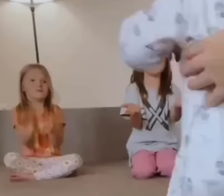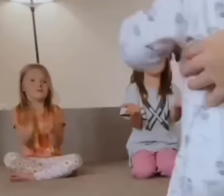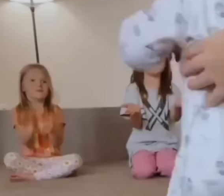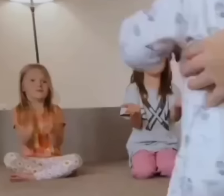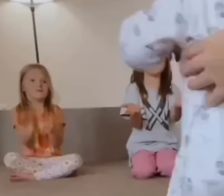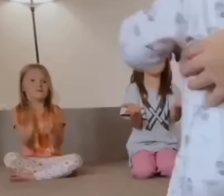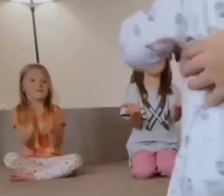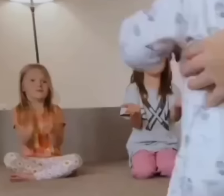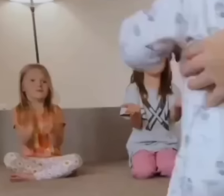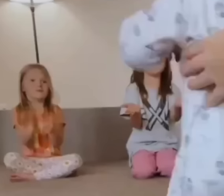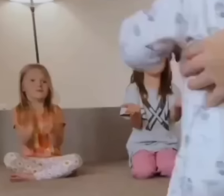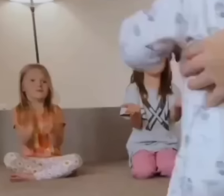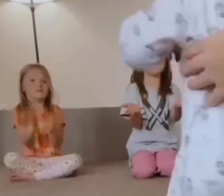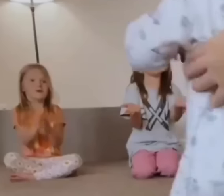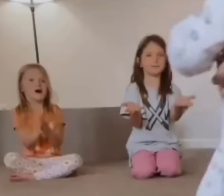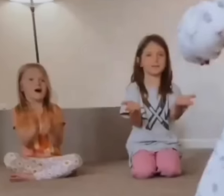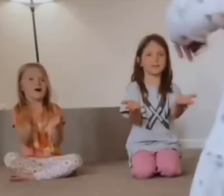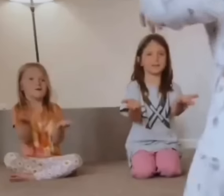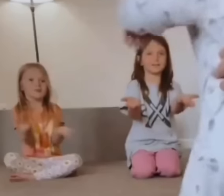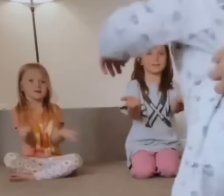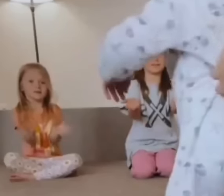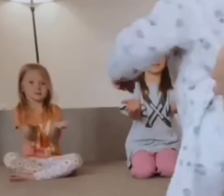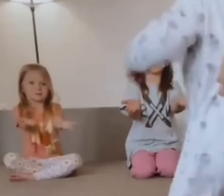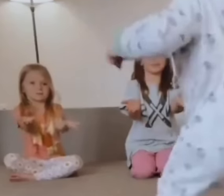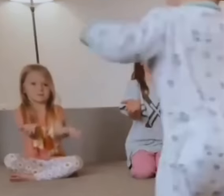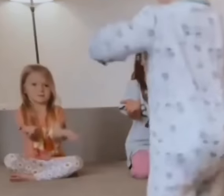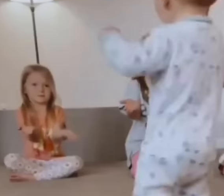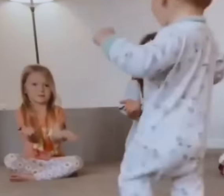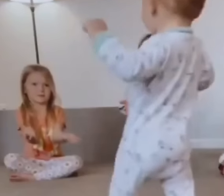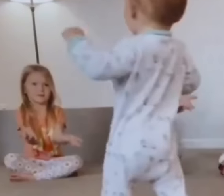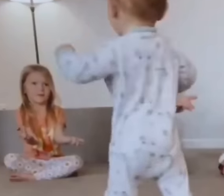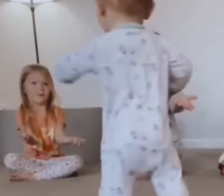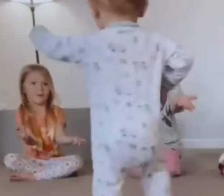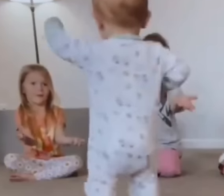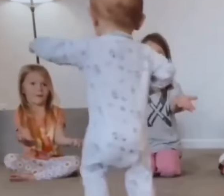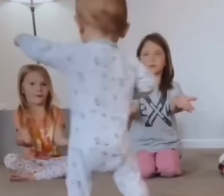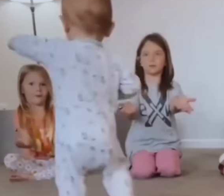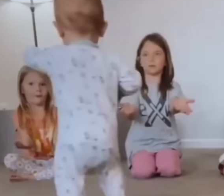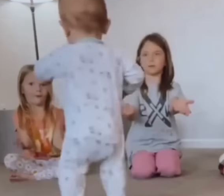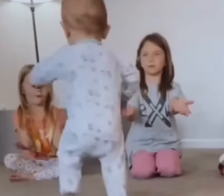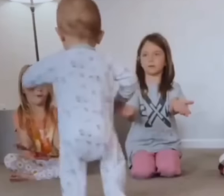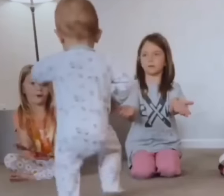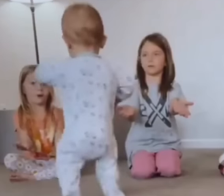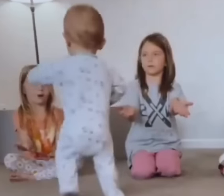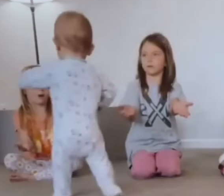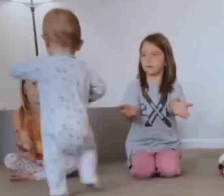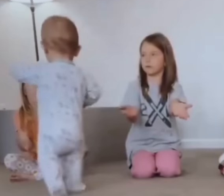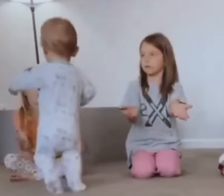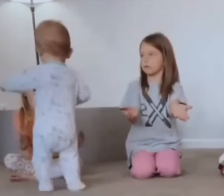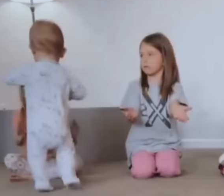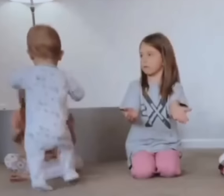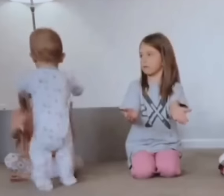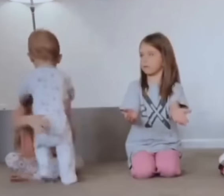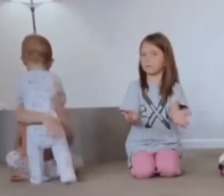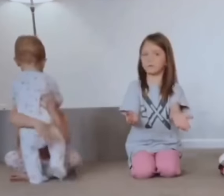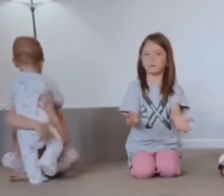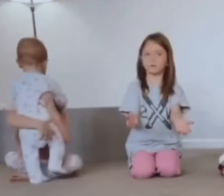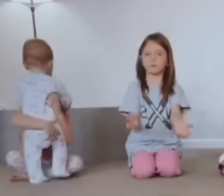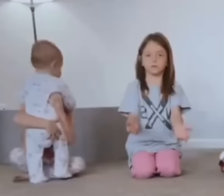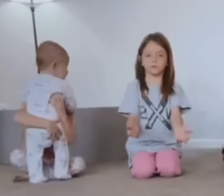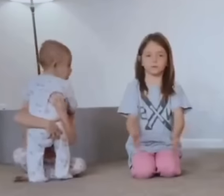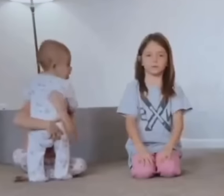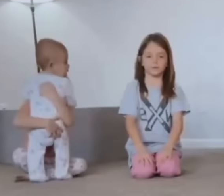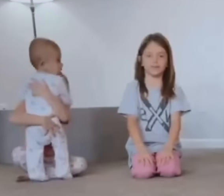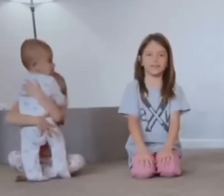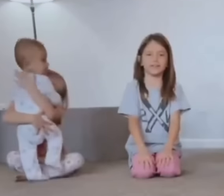escolheu olha só só solta o neném quem vai foi na menininha de laranja pela